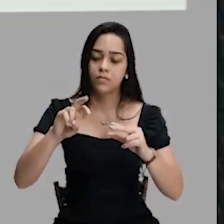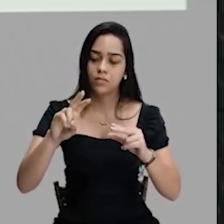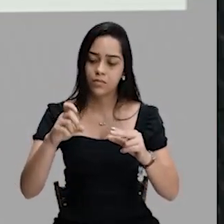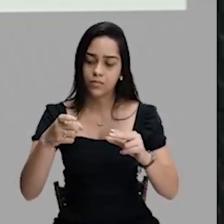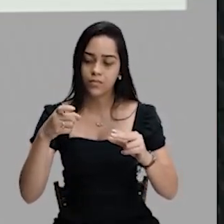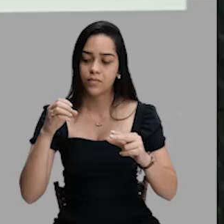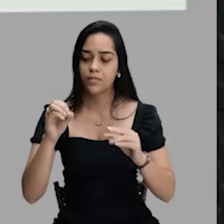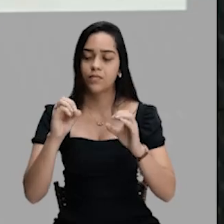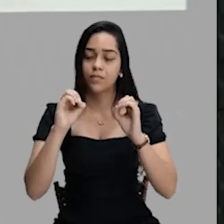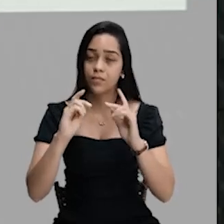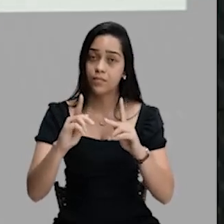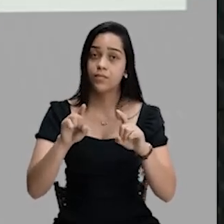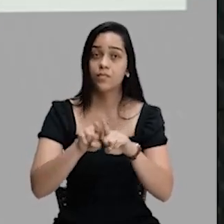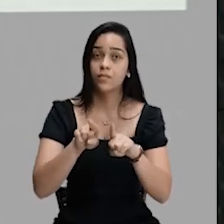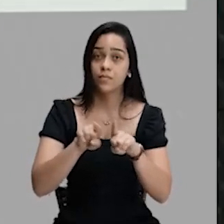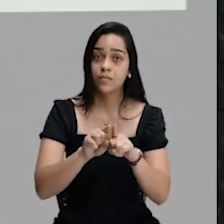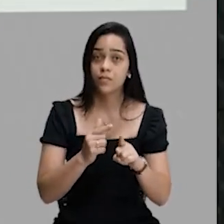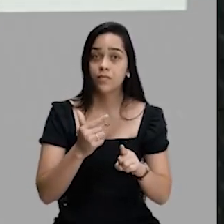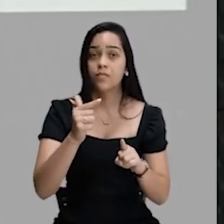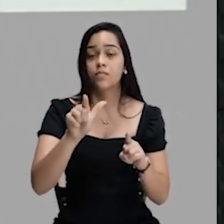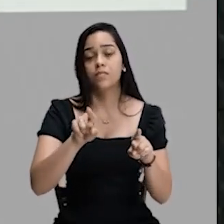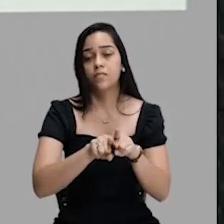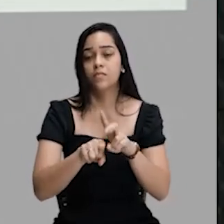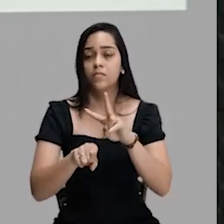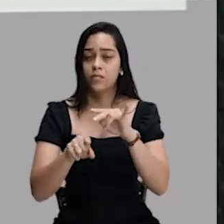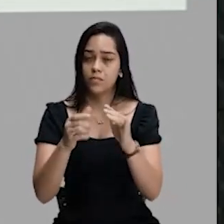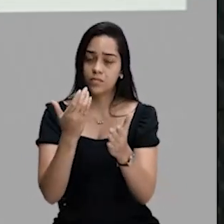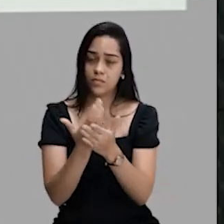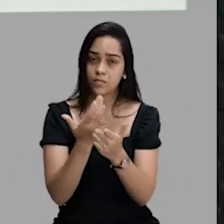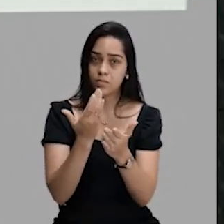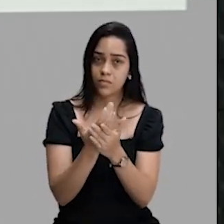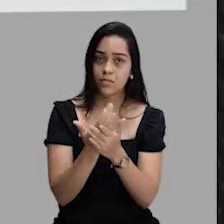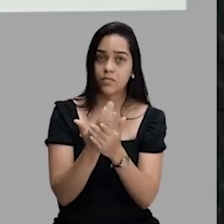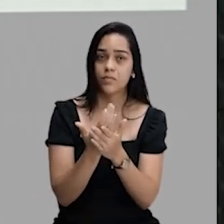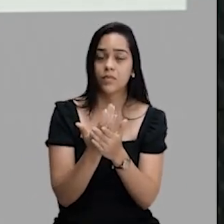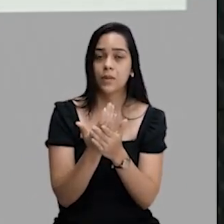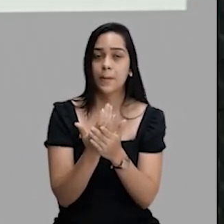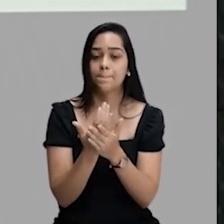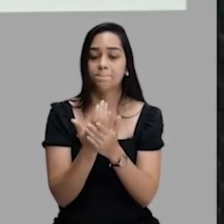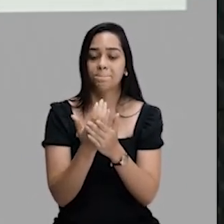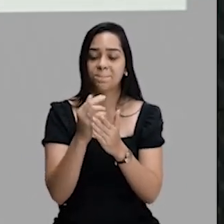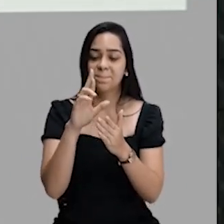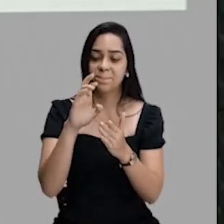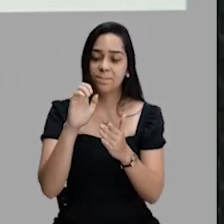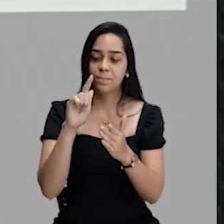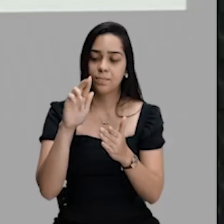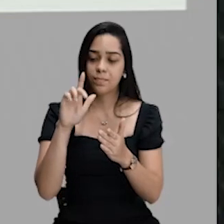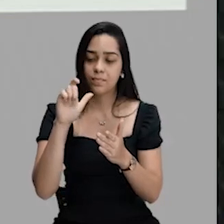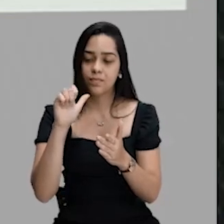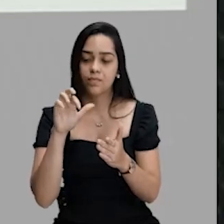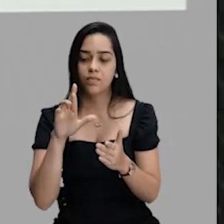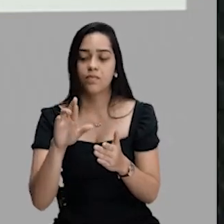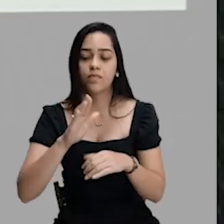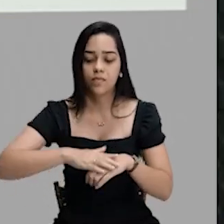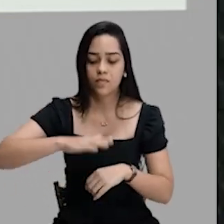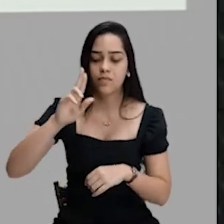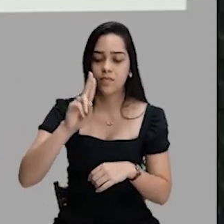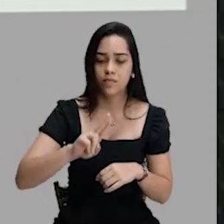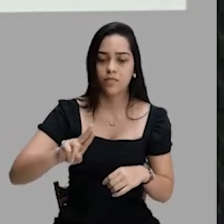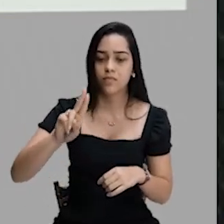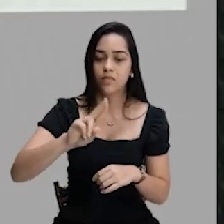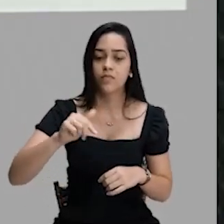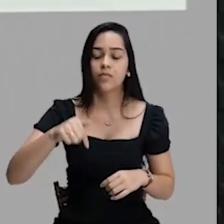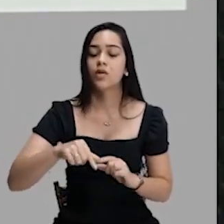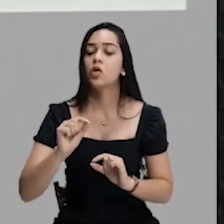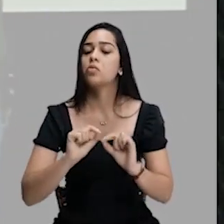Beleza? E outros poliedros que a gente vai estudar, um poliedro regular, esses que são mais utilizados aqui.